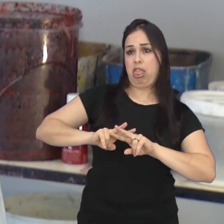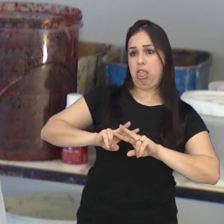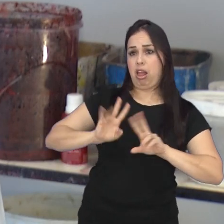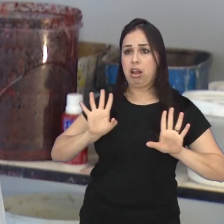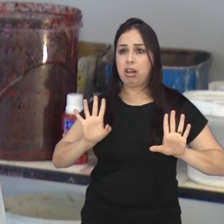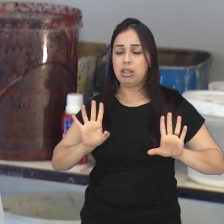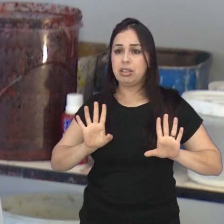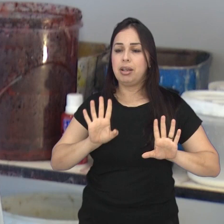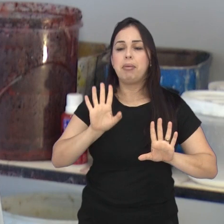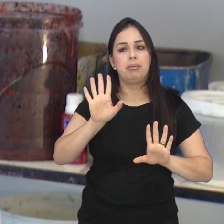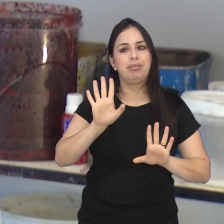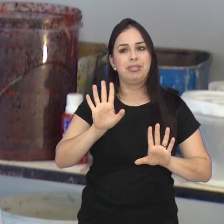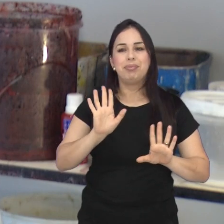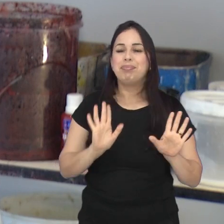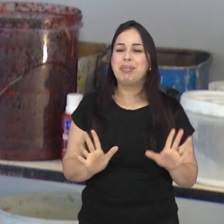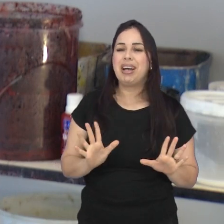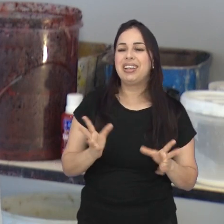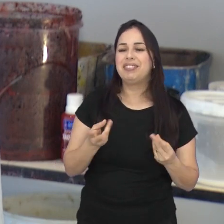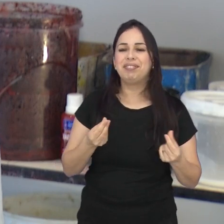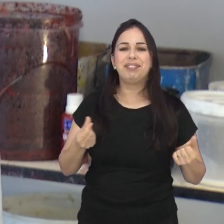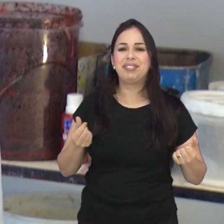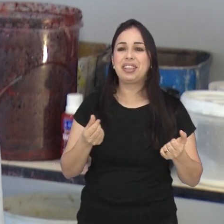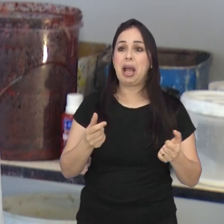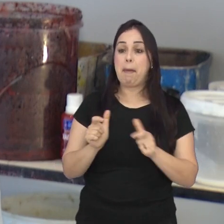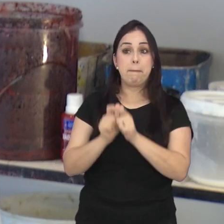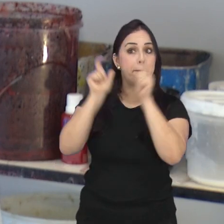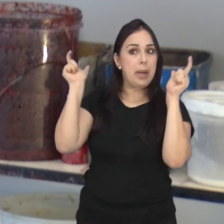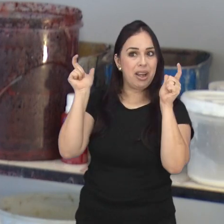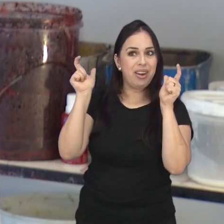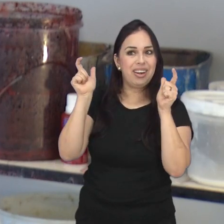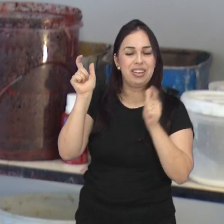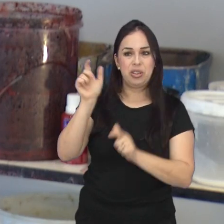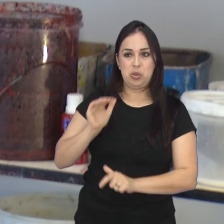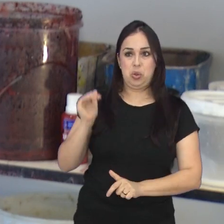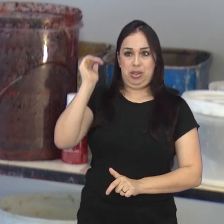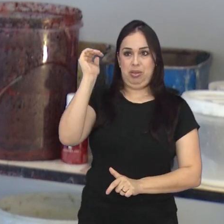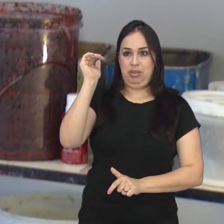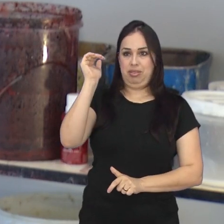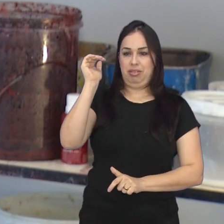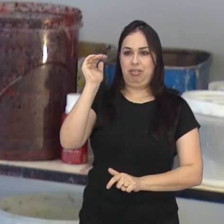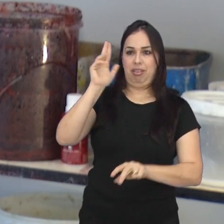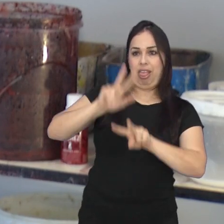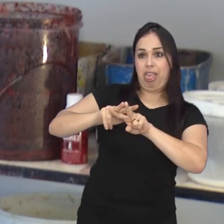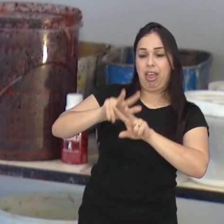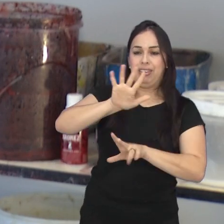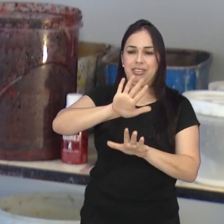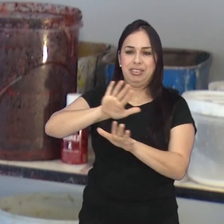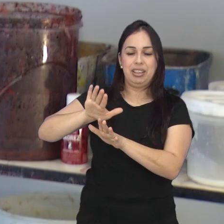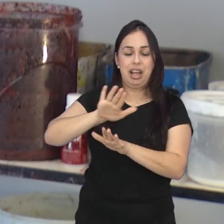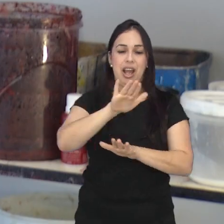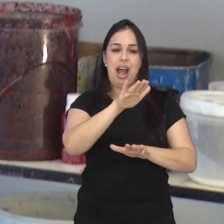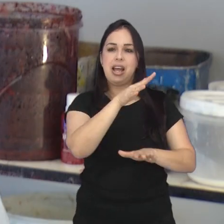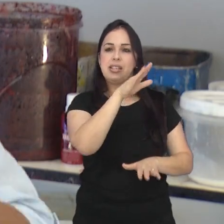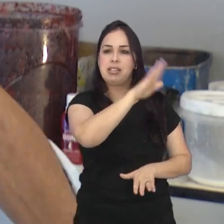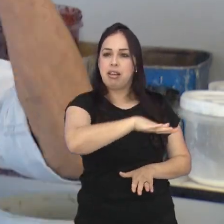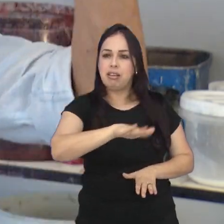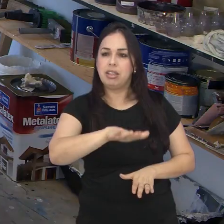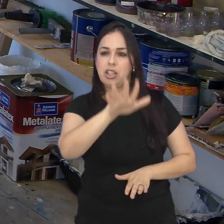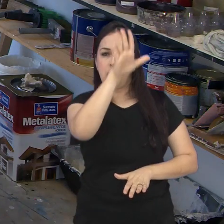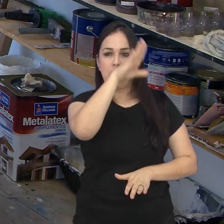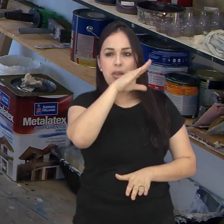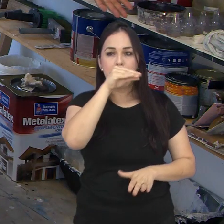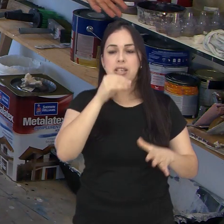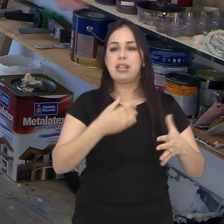né? Não todos, né? Mas a maioria dos adultos. Mas a criança é muito solta, o